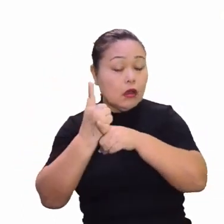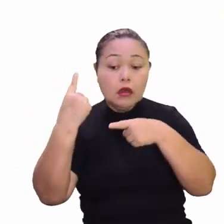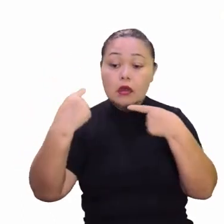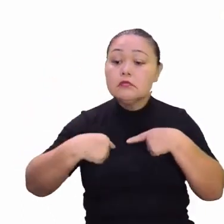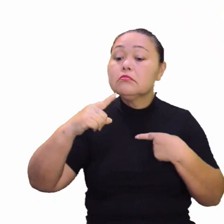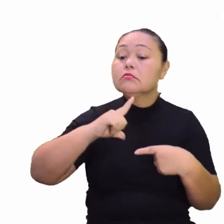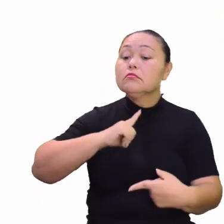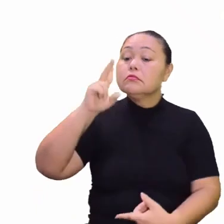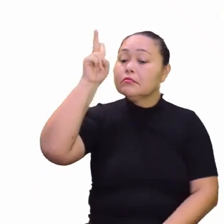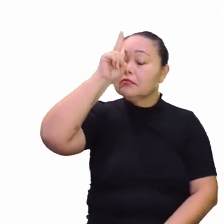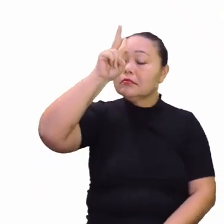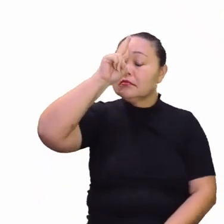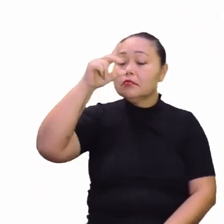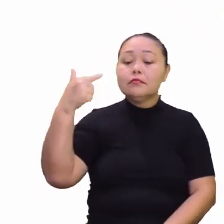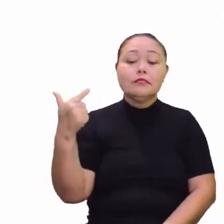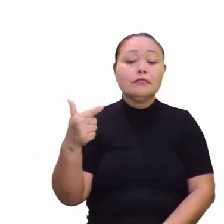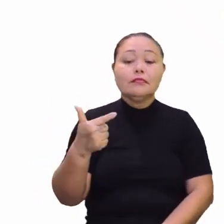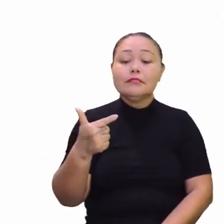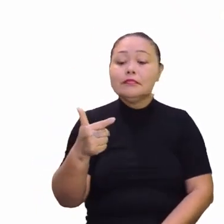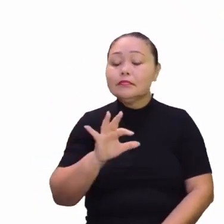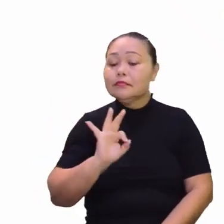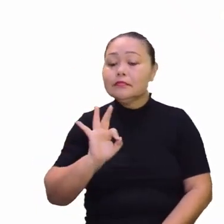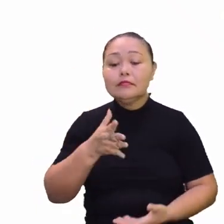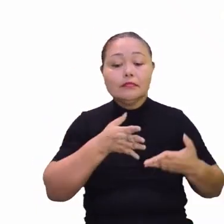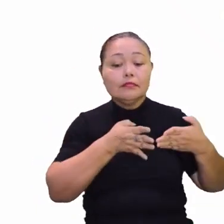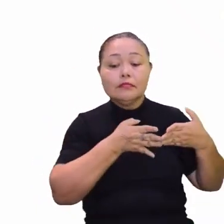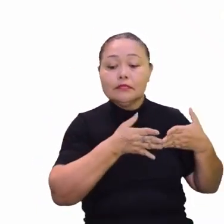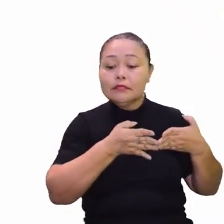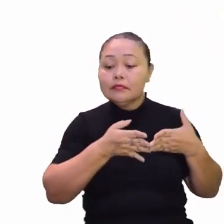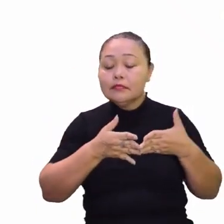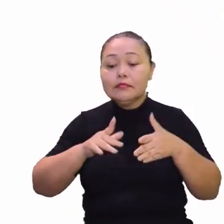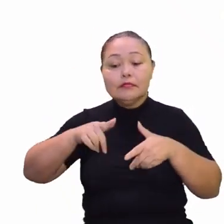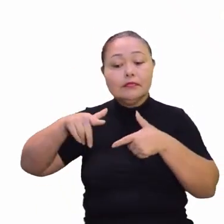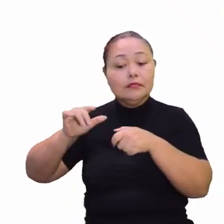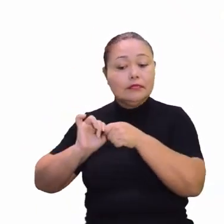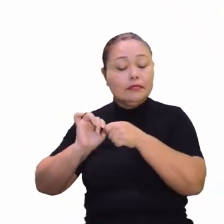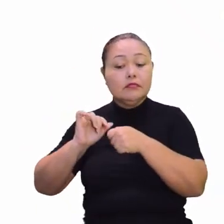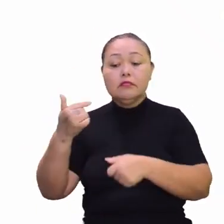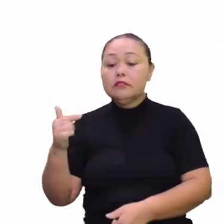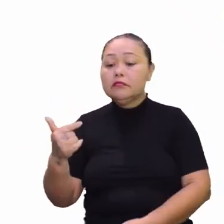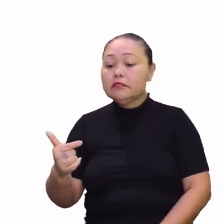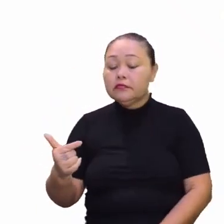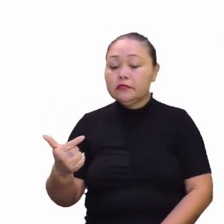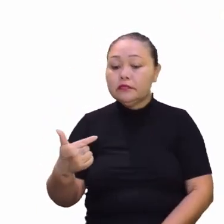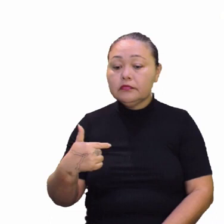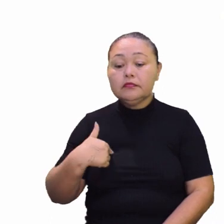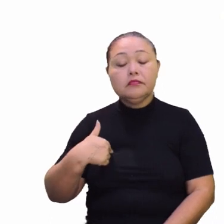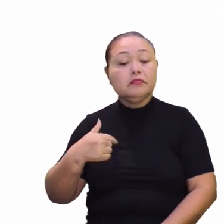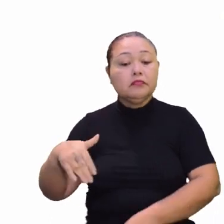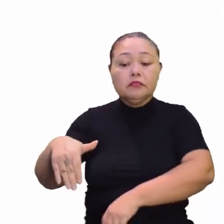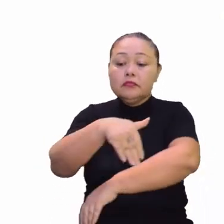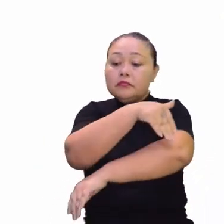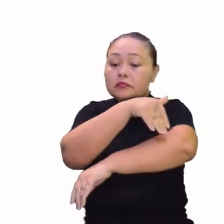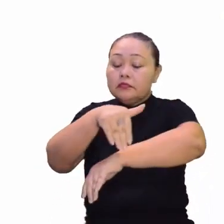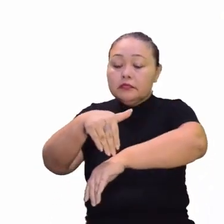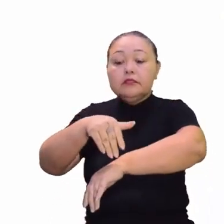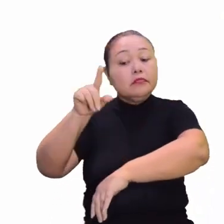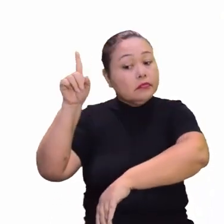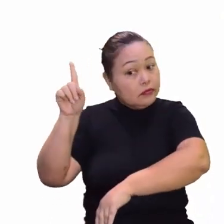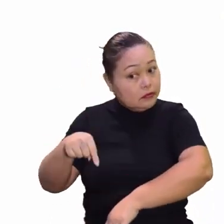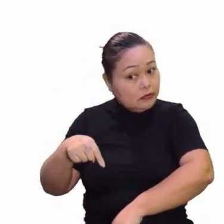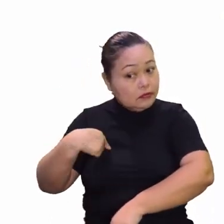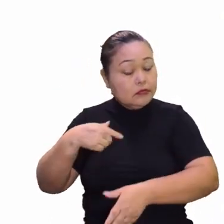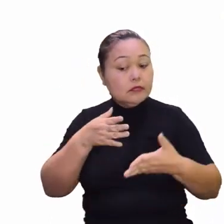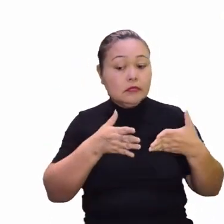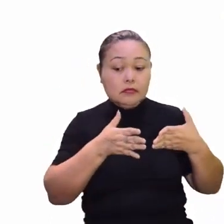lembrar o seguinte, ó, não tinha aí embarcações modernas, nós não tínhamos estradas, então